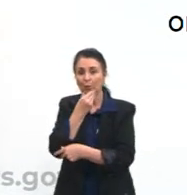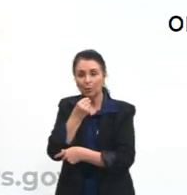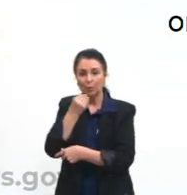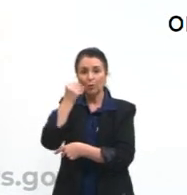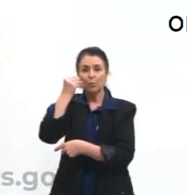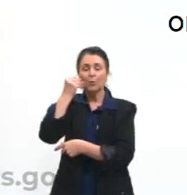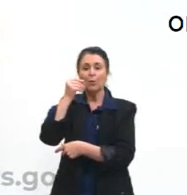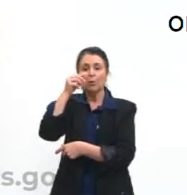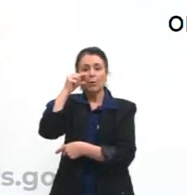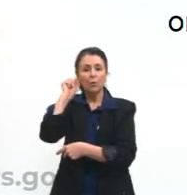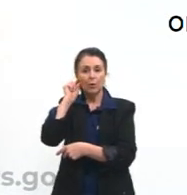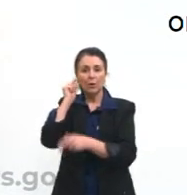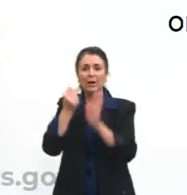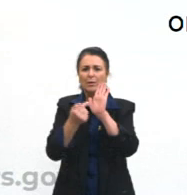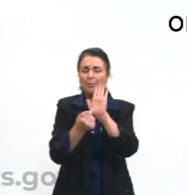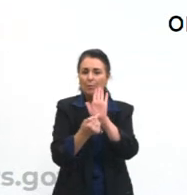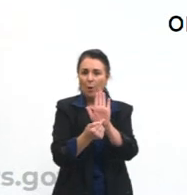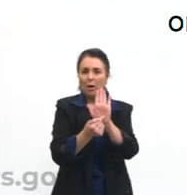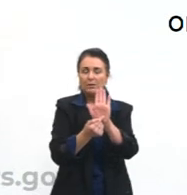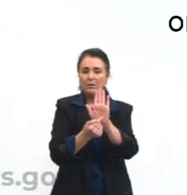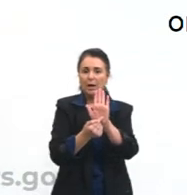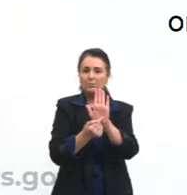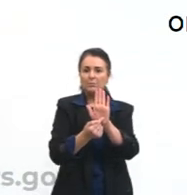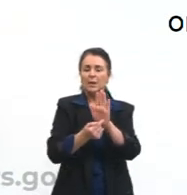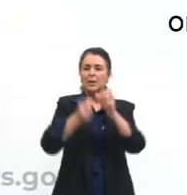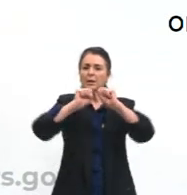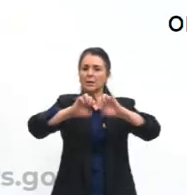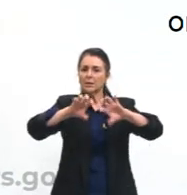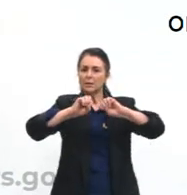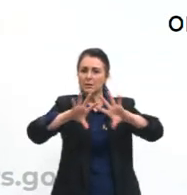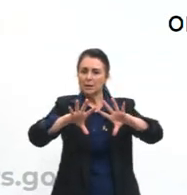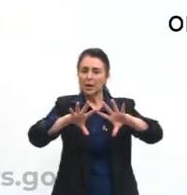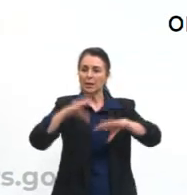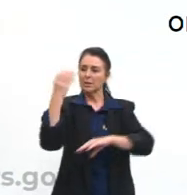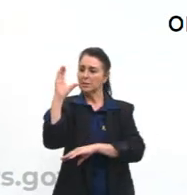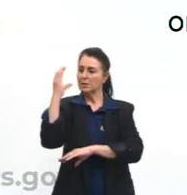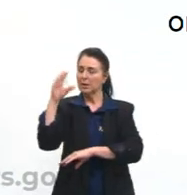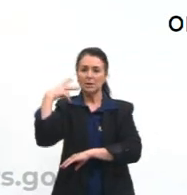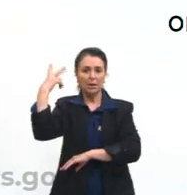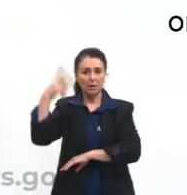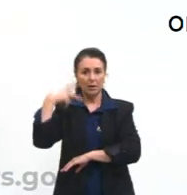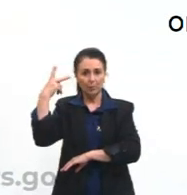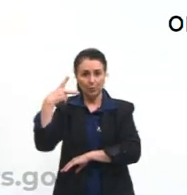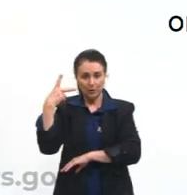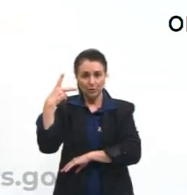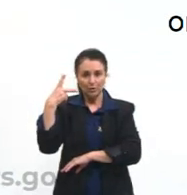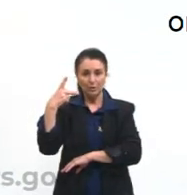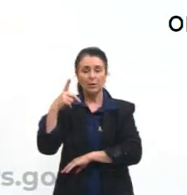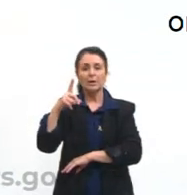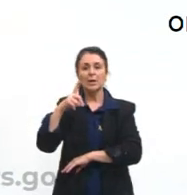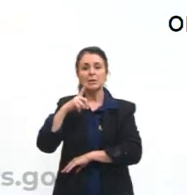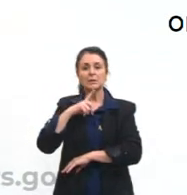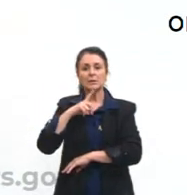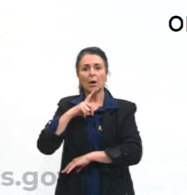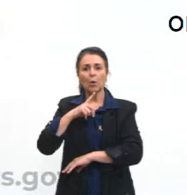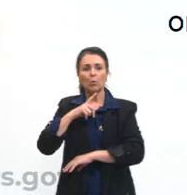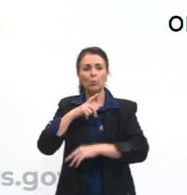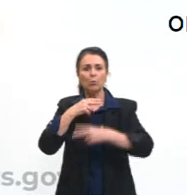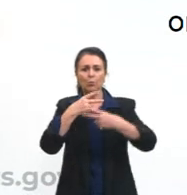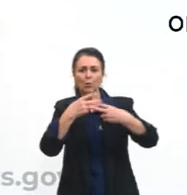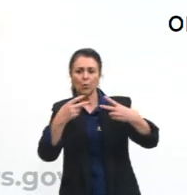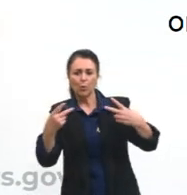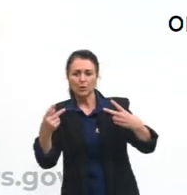esse ou doutrina com uma imagem de progresso social na qual se conjuga ciência e política deve assumir o aspecto de uma ação científica